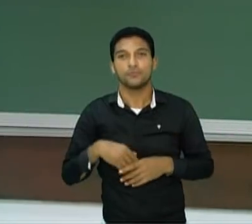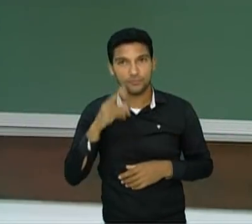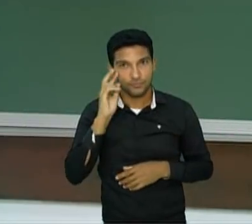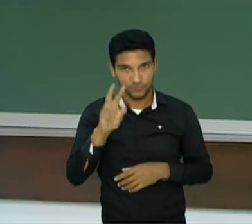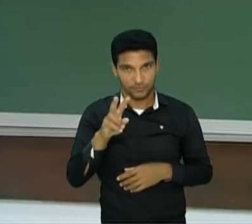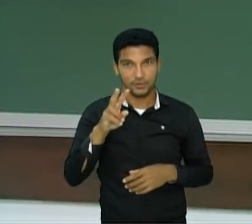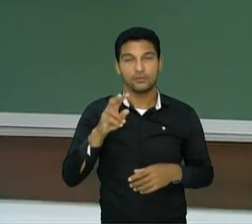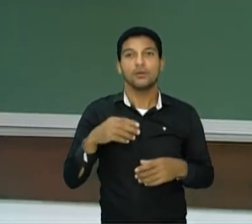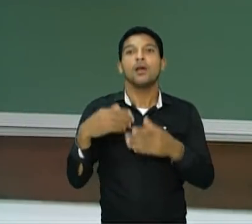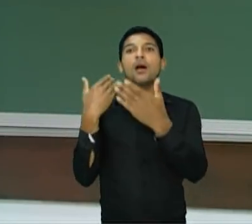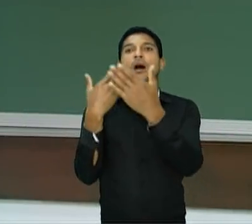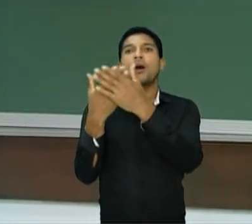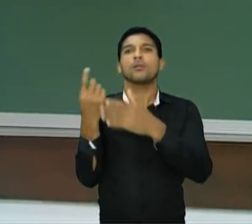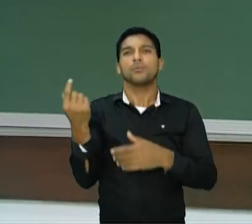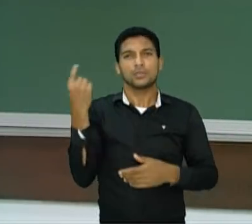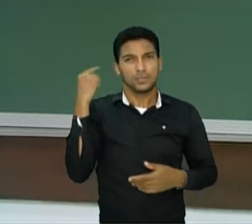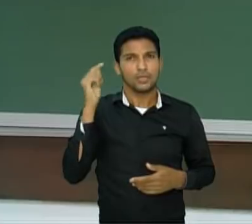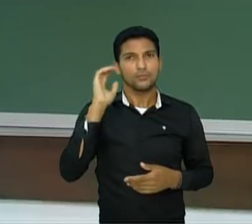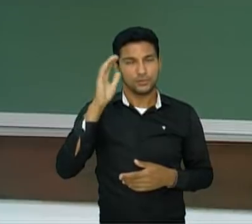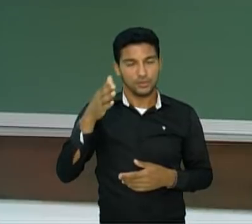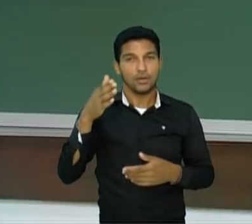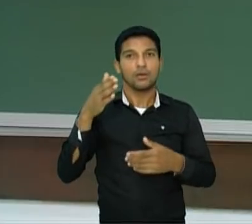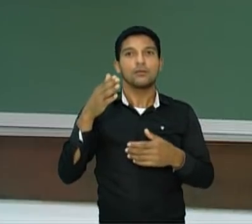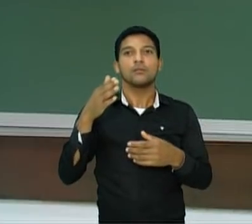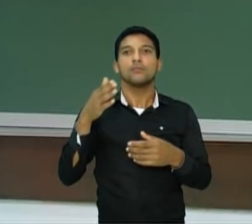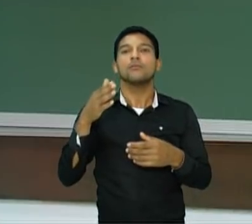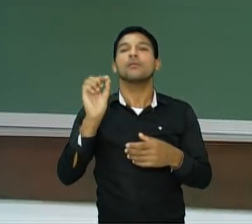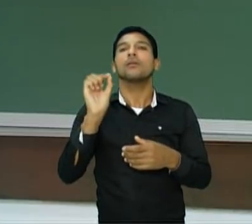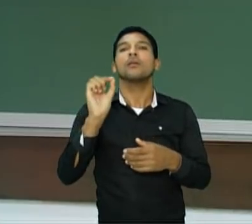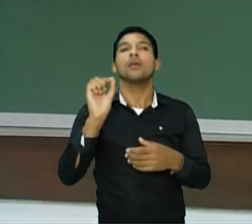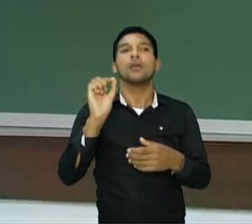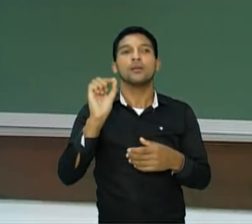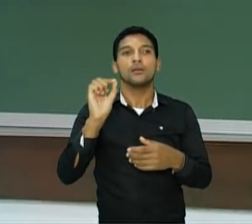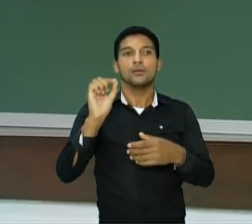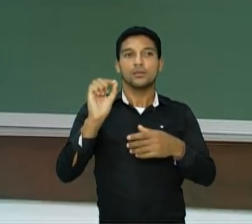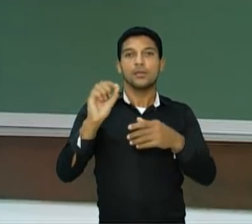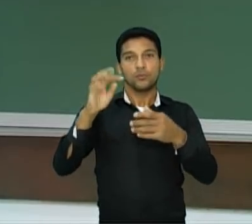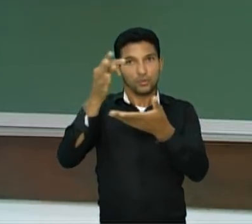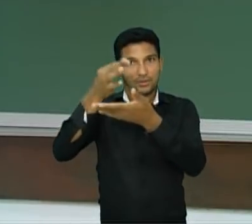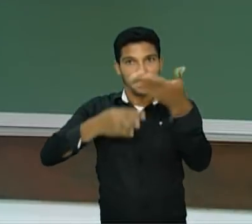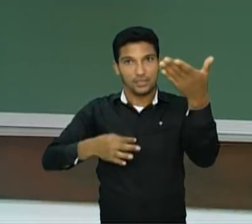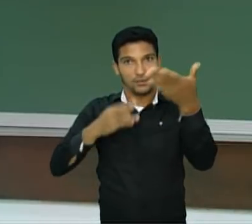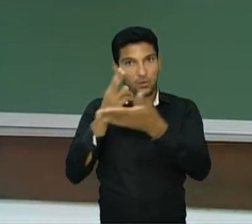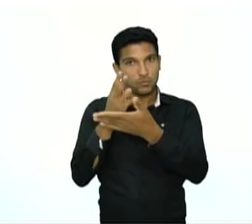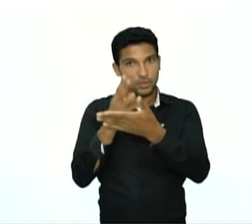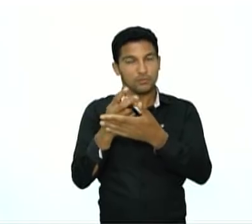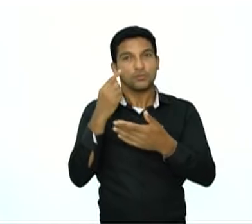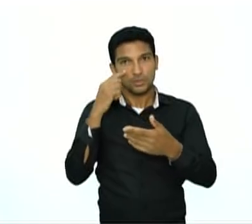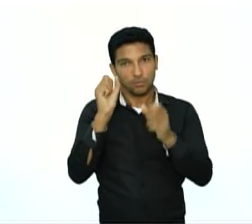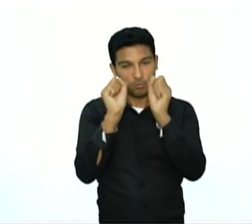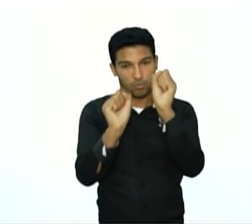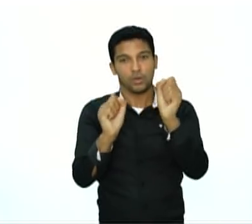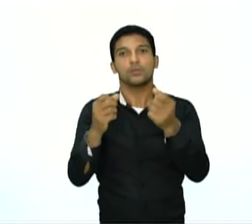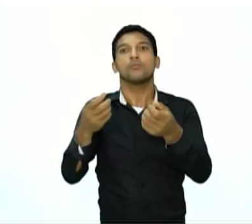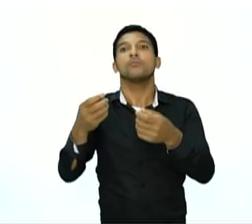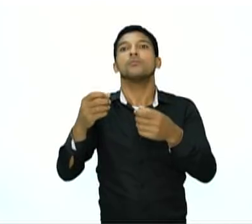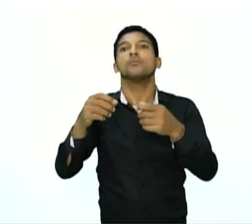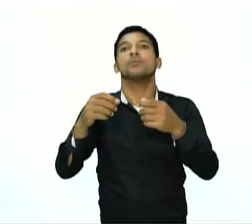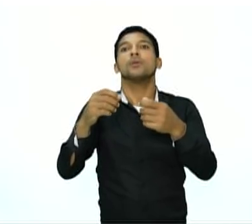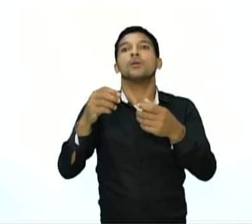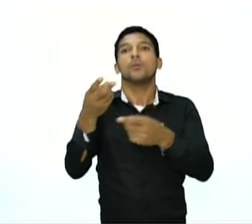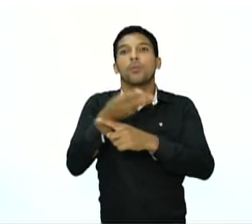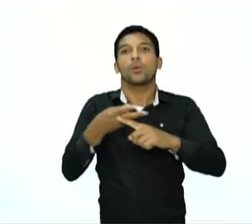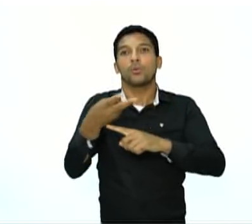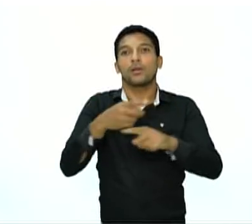trabalhado pelo professor Anderson e ele está lá no seu livro didático também. Você pode procurar lá e dar uma olhadinha nesse texto. Aqui, eu vou pedir